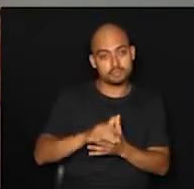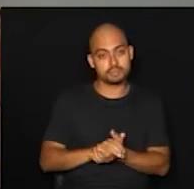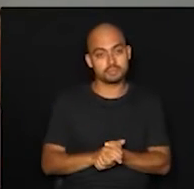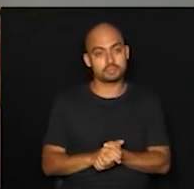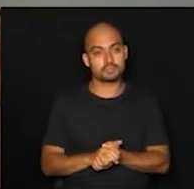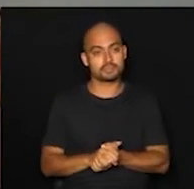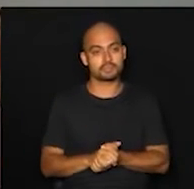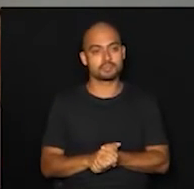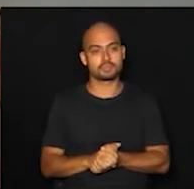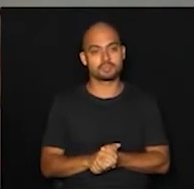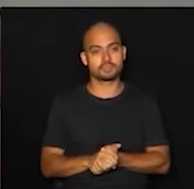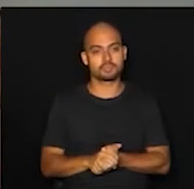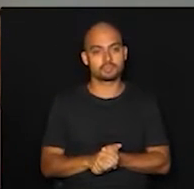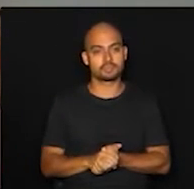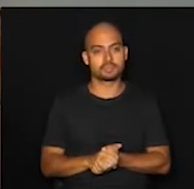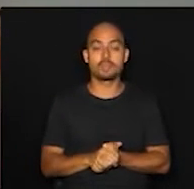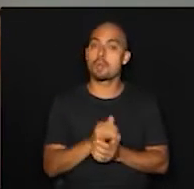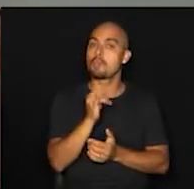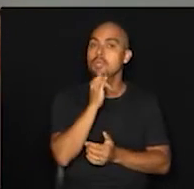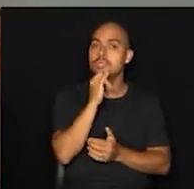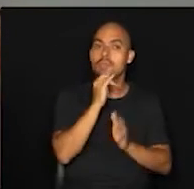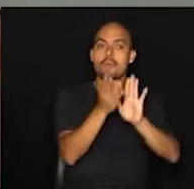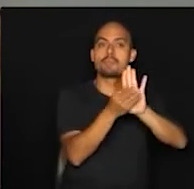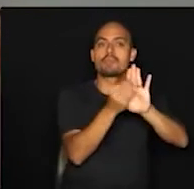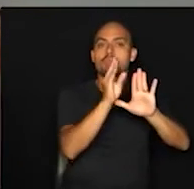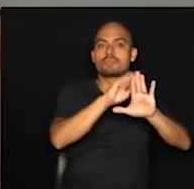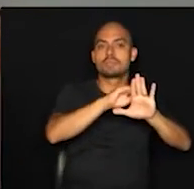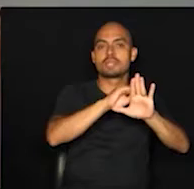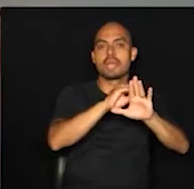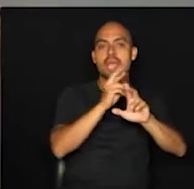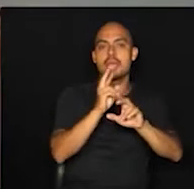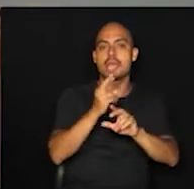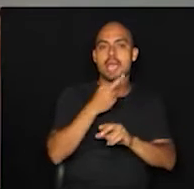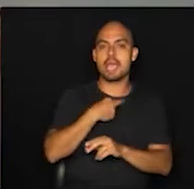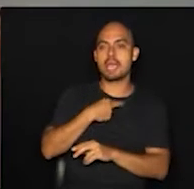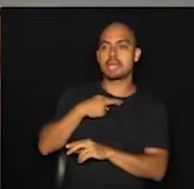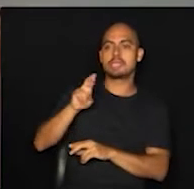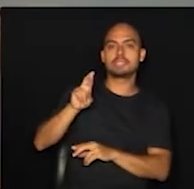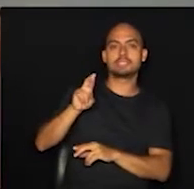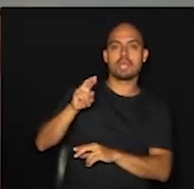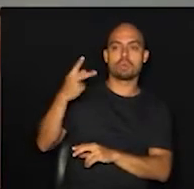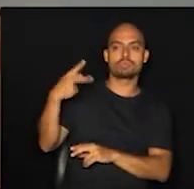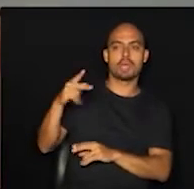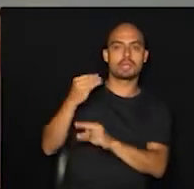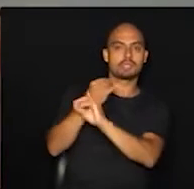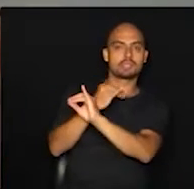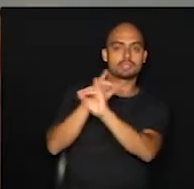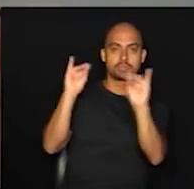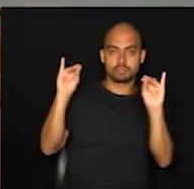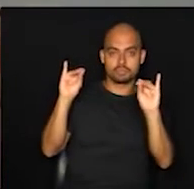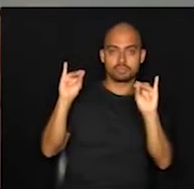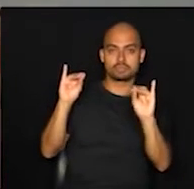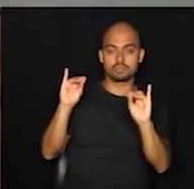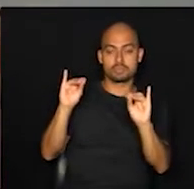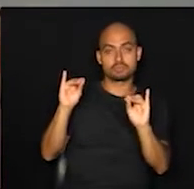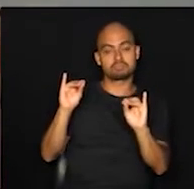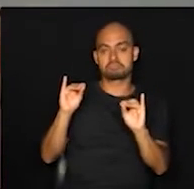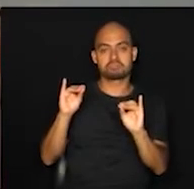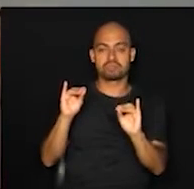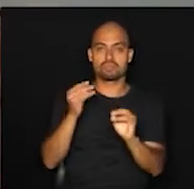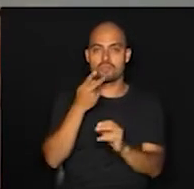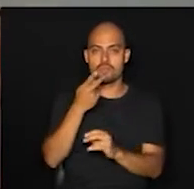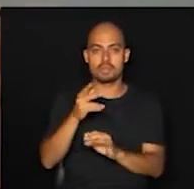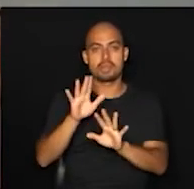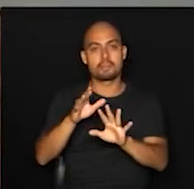não dá conta, por exemplo, a biografia religiosa dela é uma coisa que a Igreja Católica tem todo o interesse,